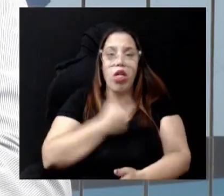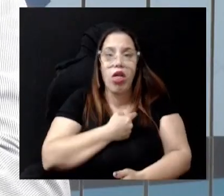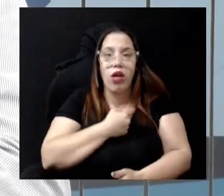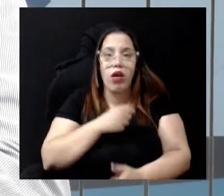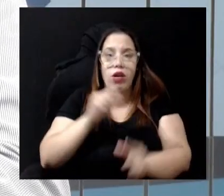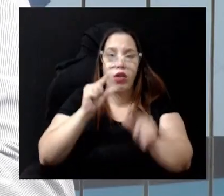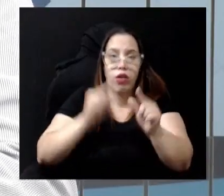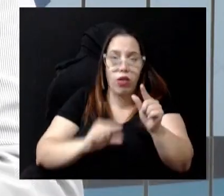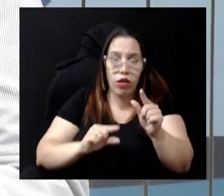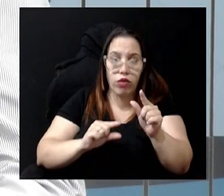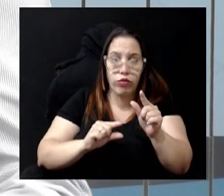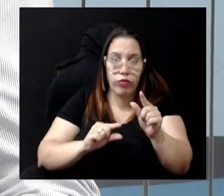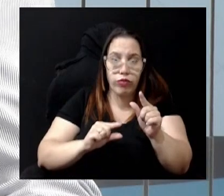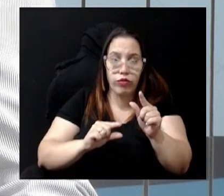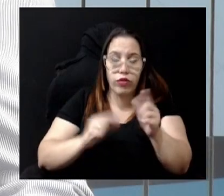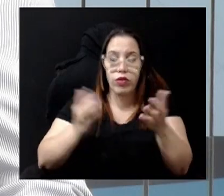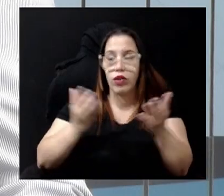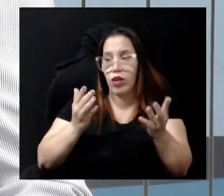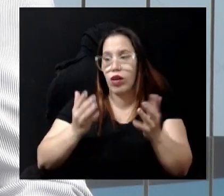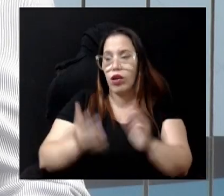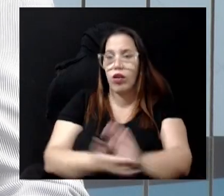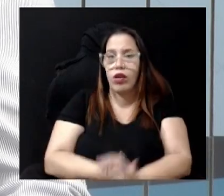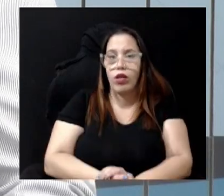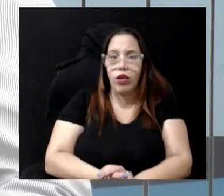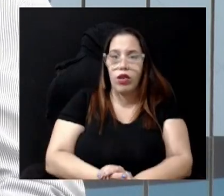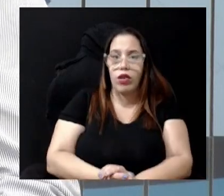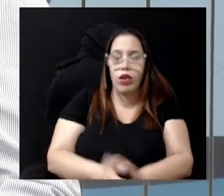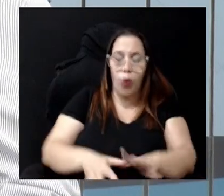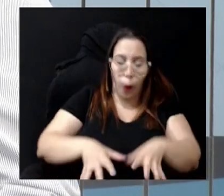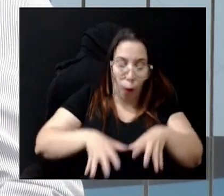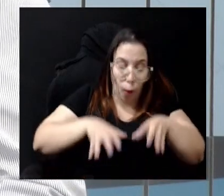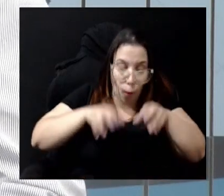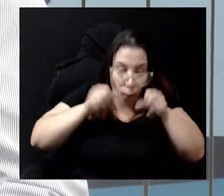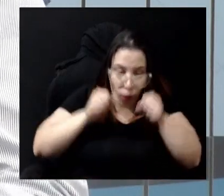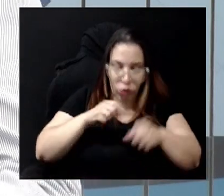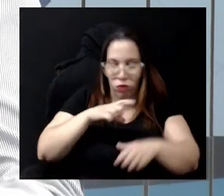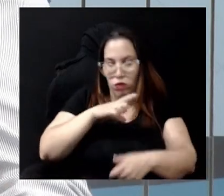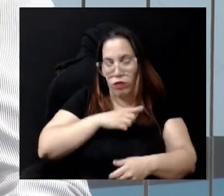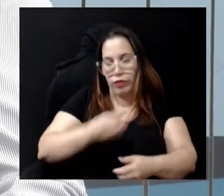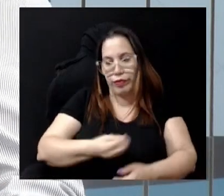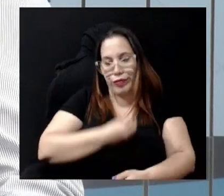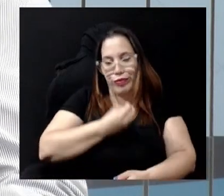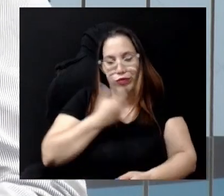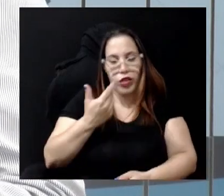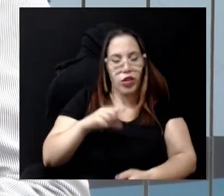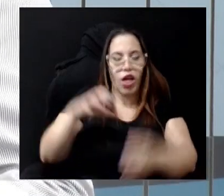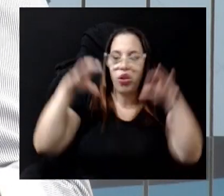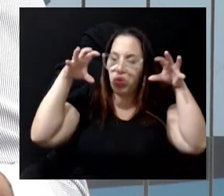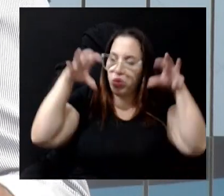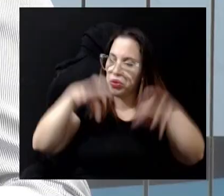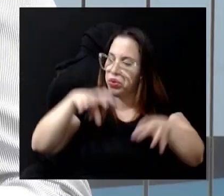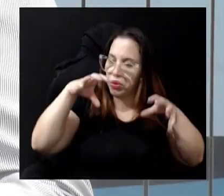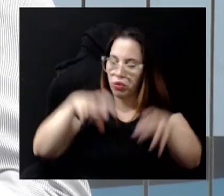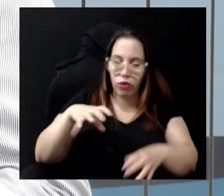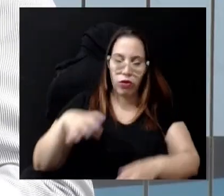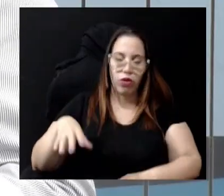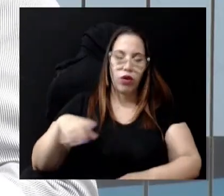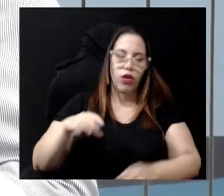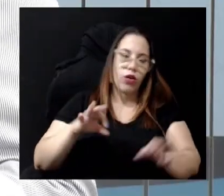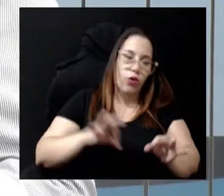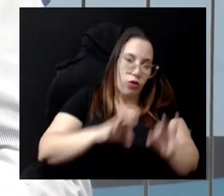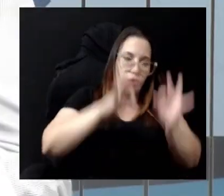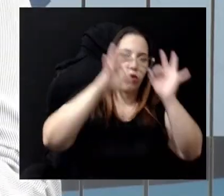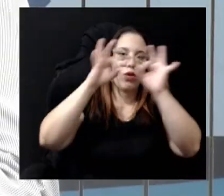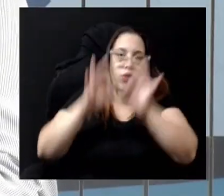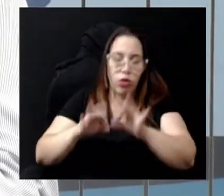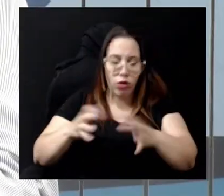estar nesse momento, fruto da estiagem que estamos tendo, né? Há muito tempo sem chuva, todos nós estamos acompanhando os problemas das